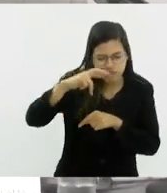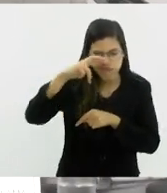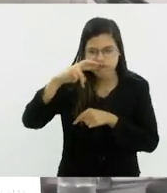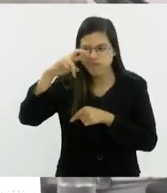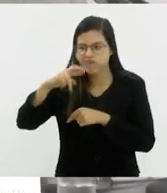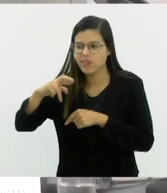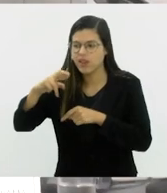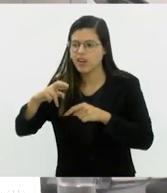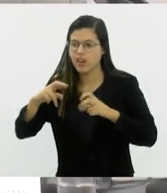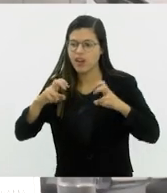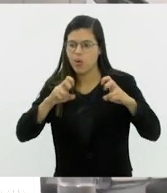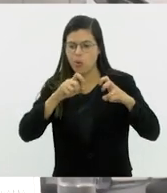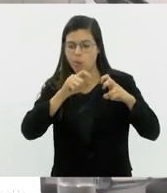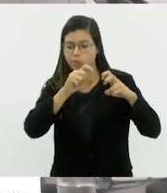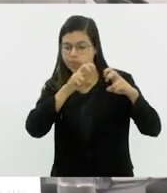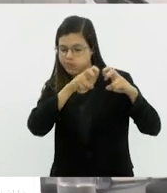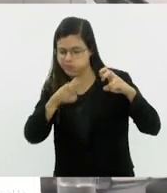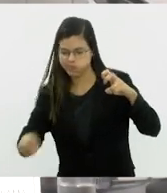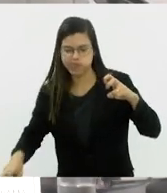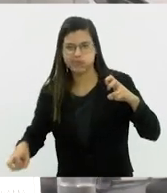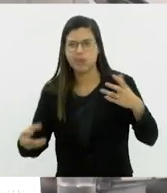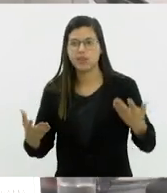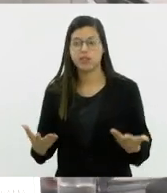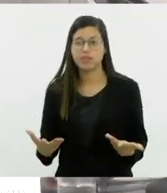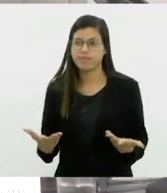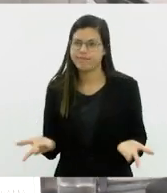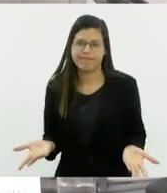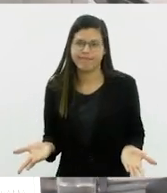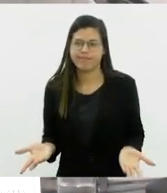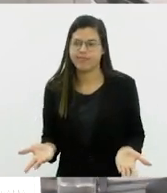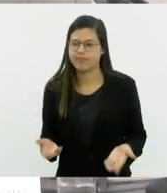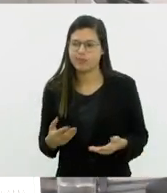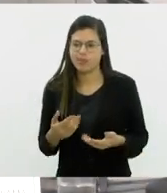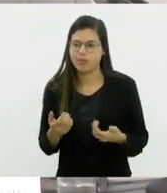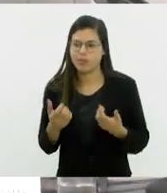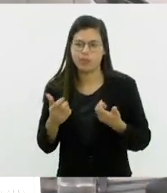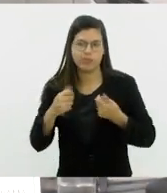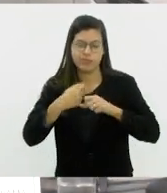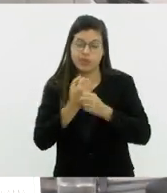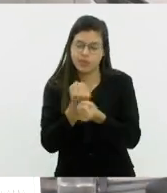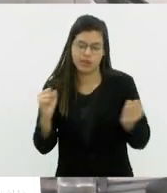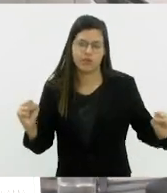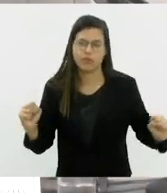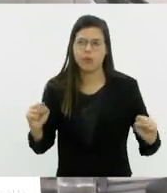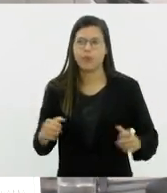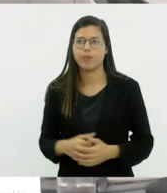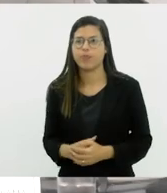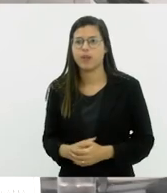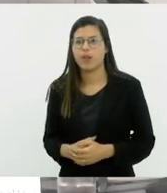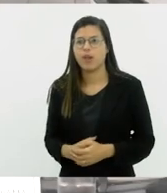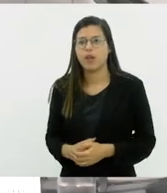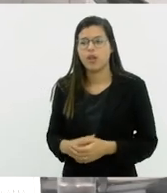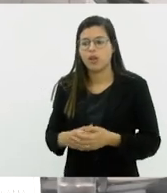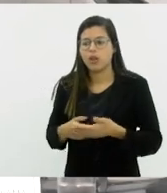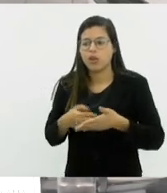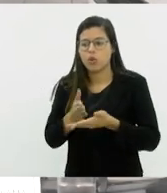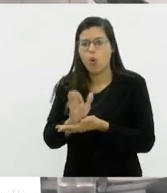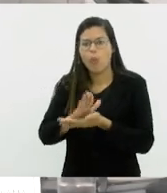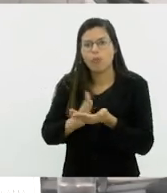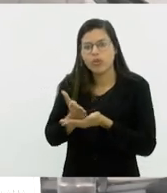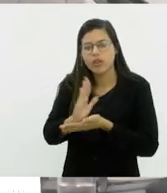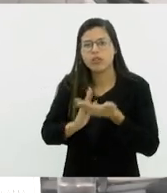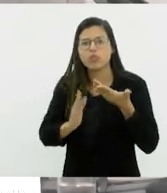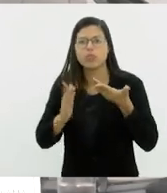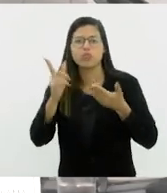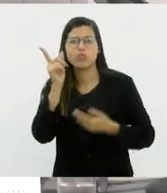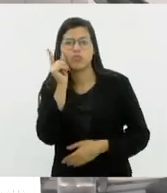bacanas. Lá. Quer dizer, isso é uma coisa que não tem pé nem cabeça. E isso perturbando o sono, o estudo. As